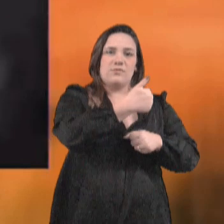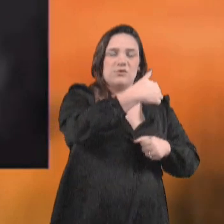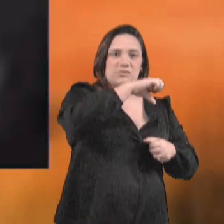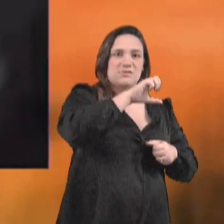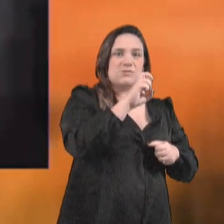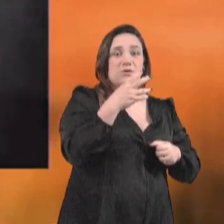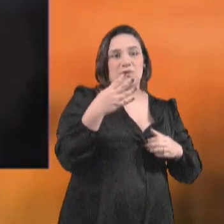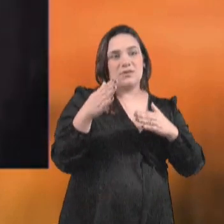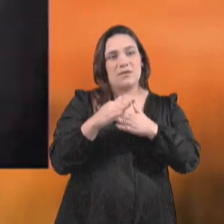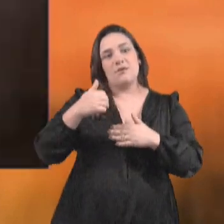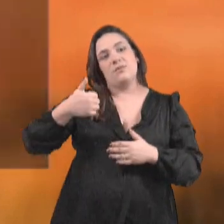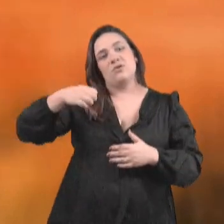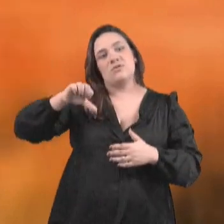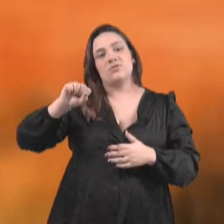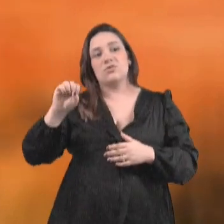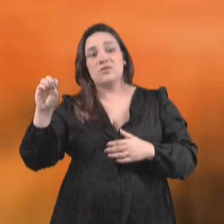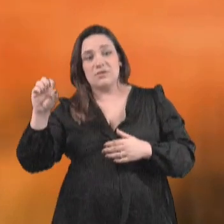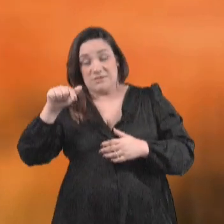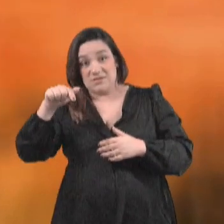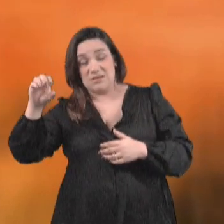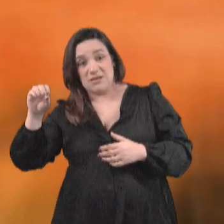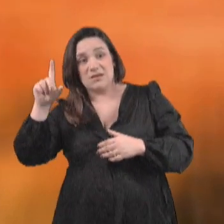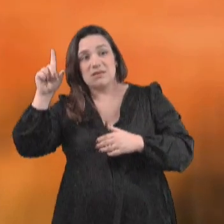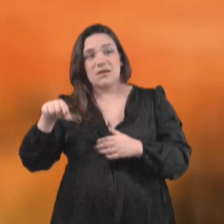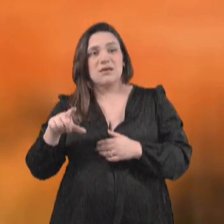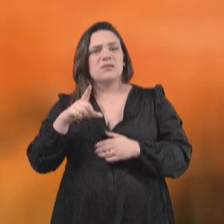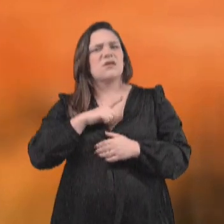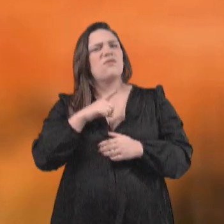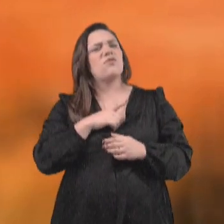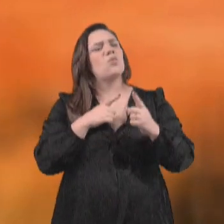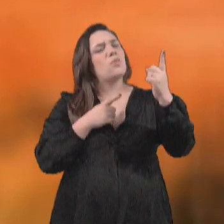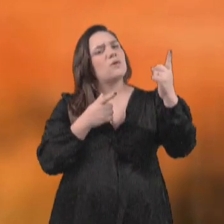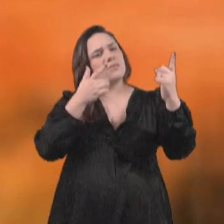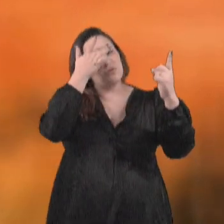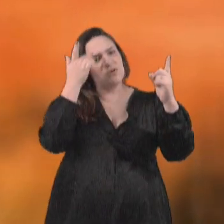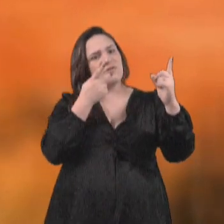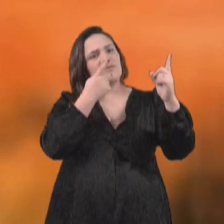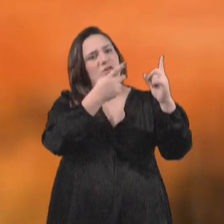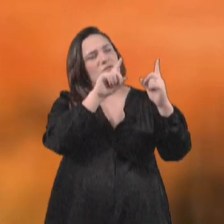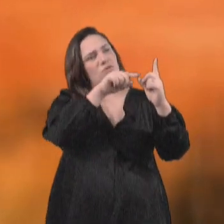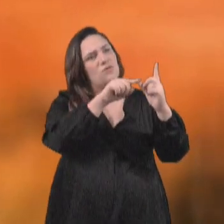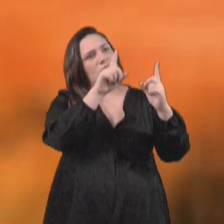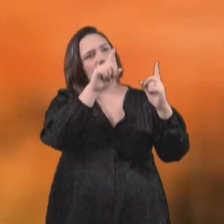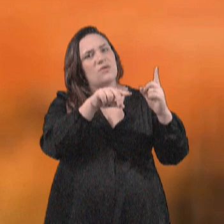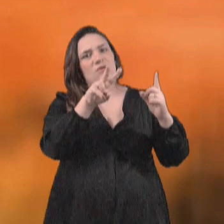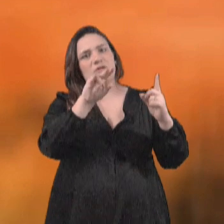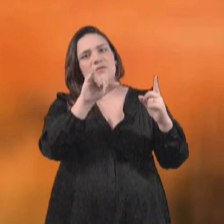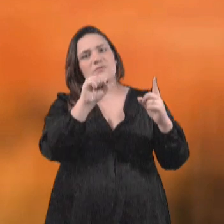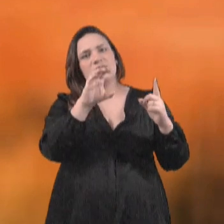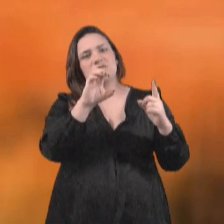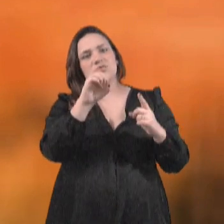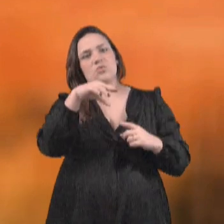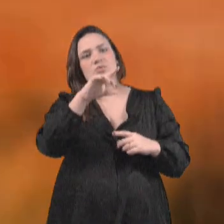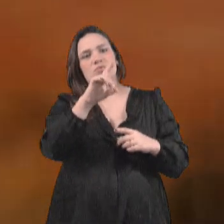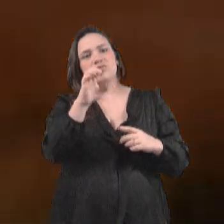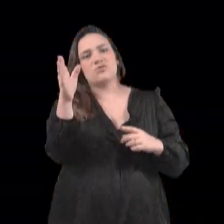1870, imortalizado na literatura pela pena de um de seus protagonistas, o então futuro Visconde de Toné.